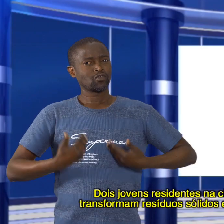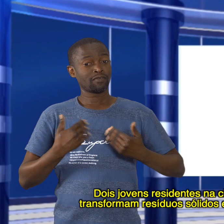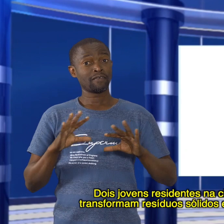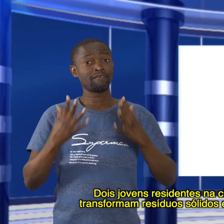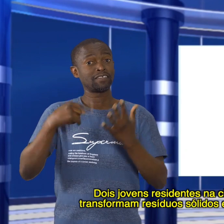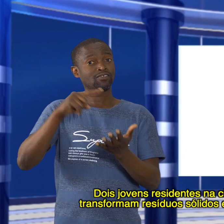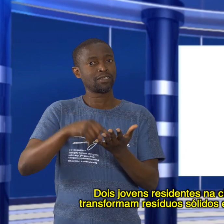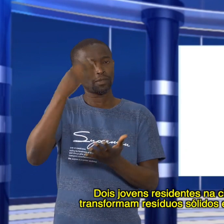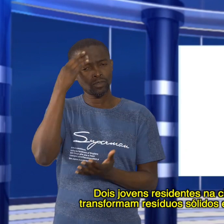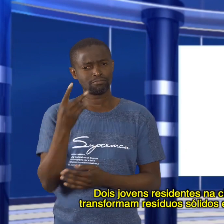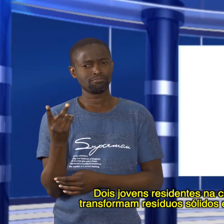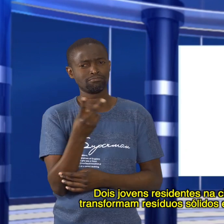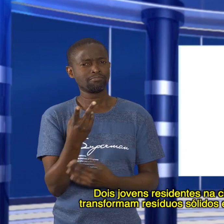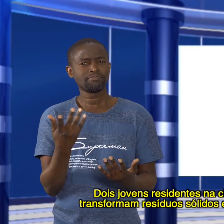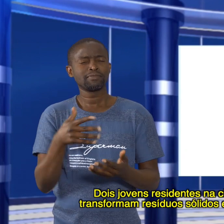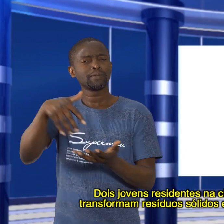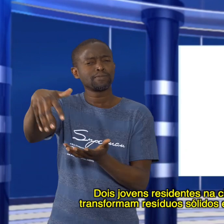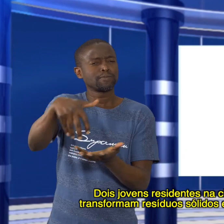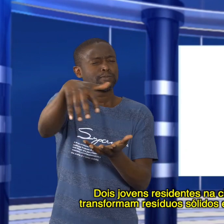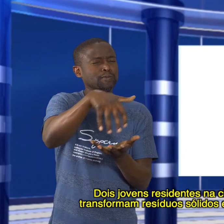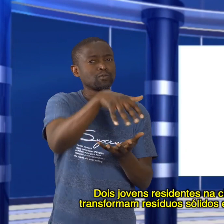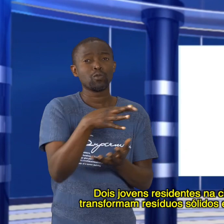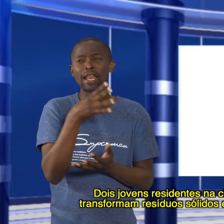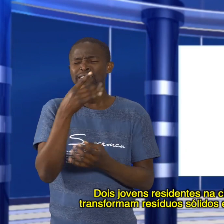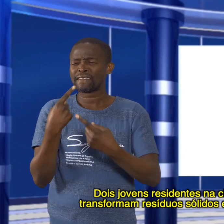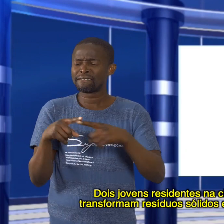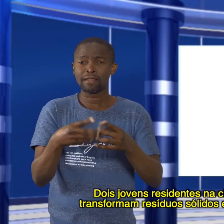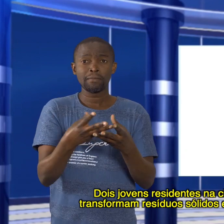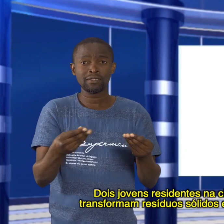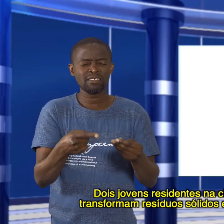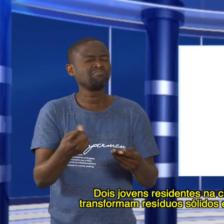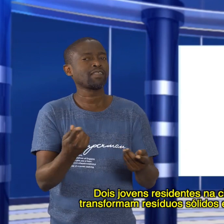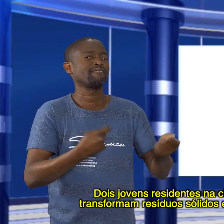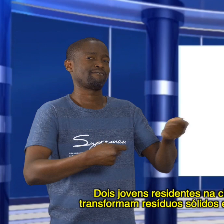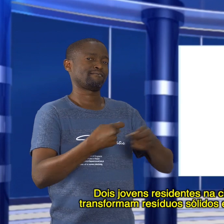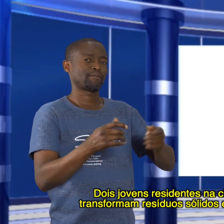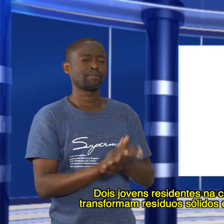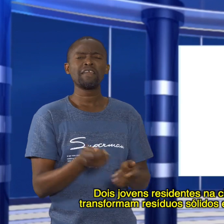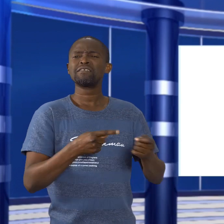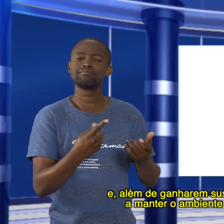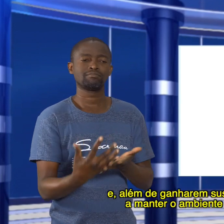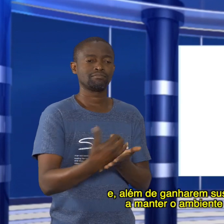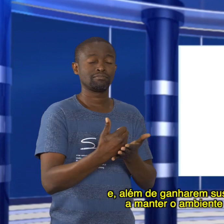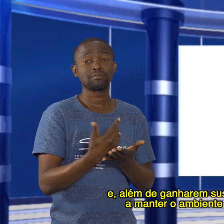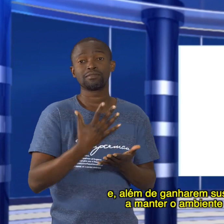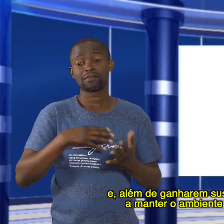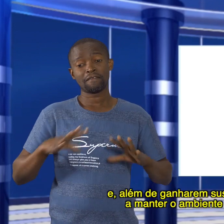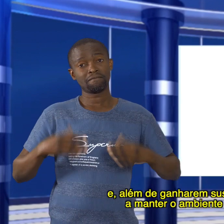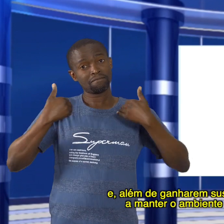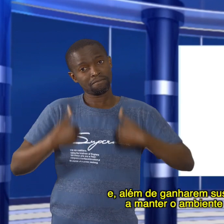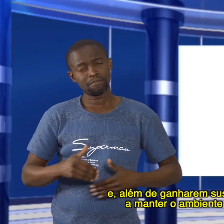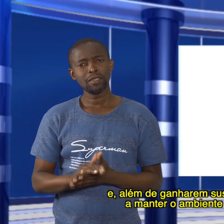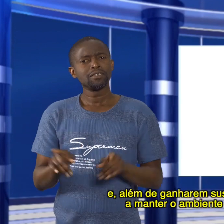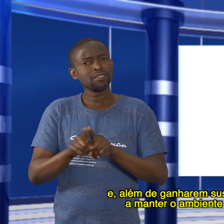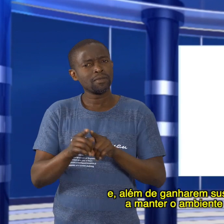Dois jovens residentes na cidade de Maputo transformam resíduos sólidos em objetos de valor e, além de ganharem